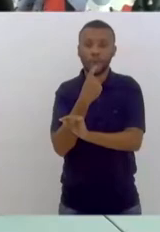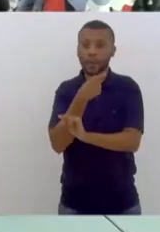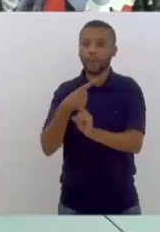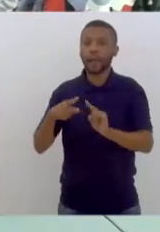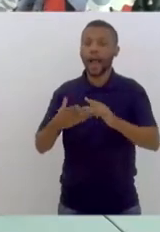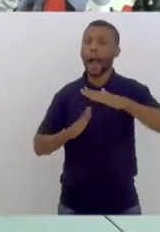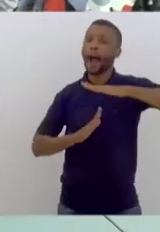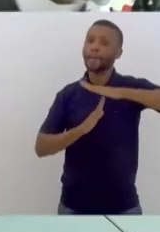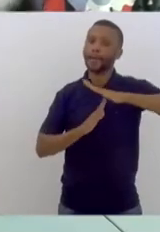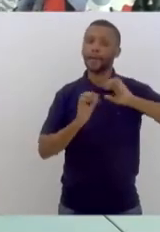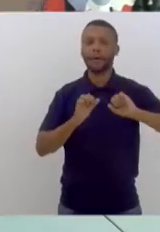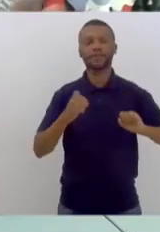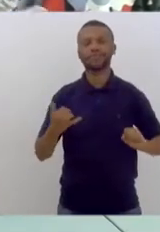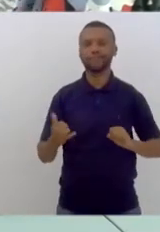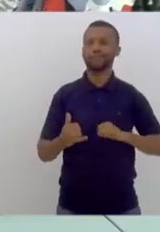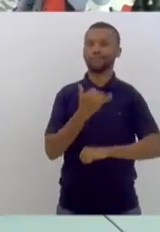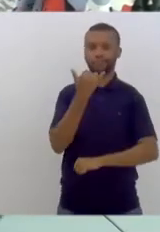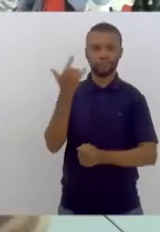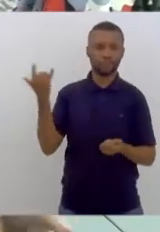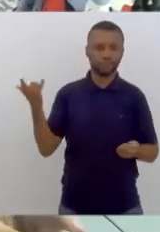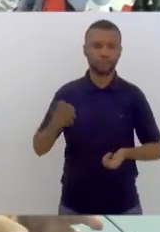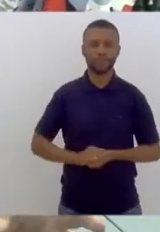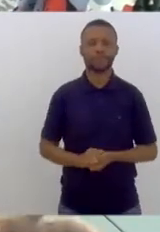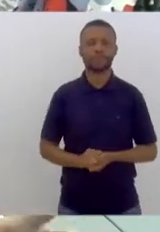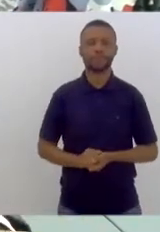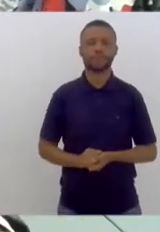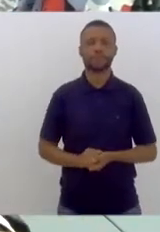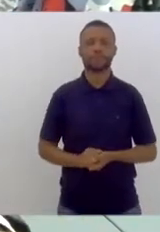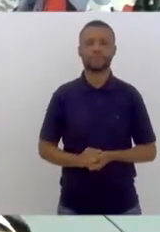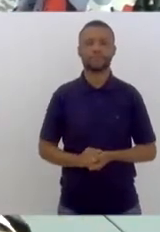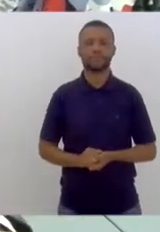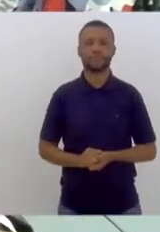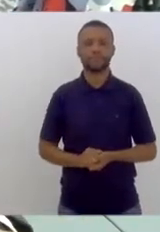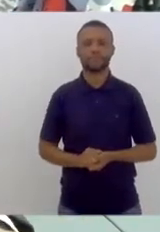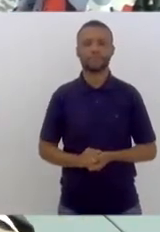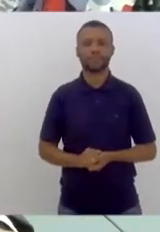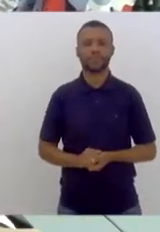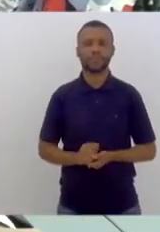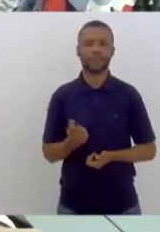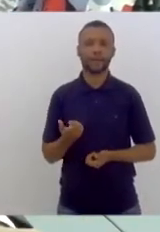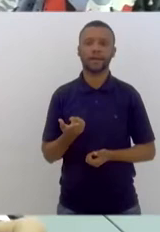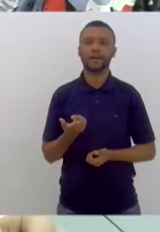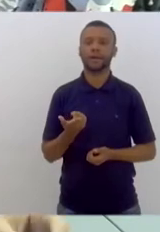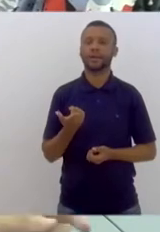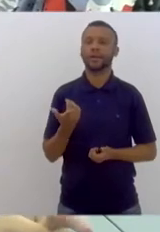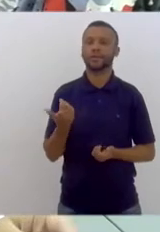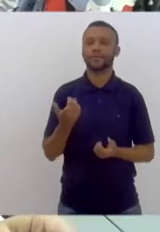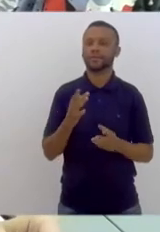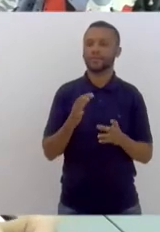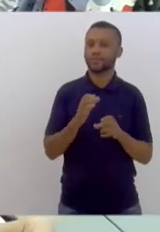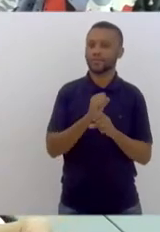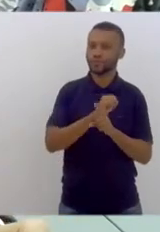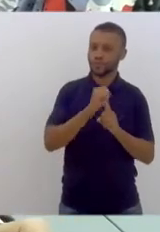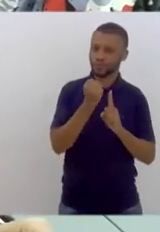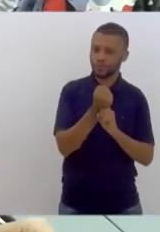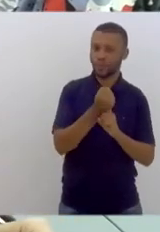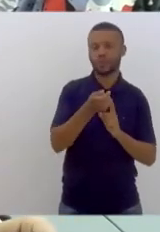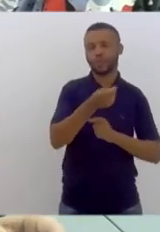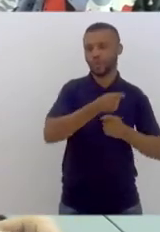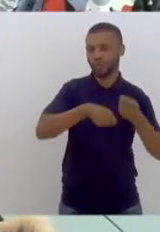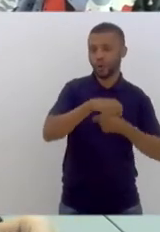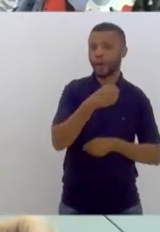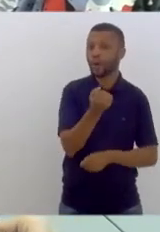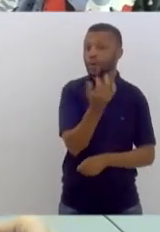enganar. Então, basicamente é isso, esses dois juntos. Dimensão socioeconômica, proporção de alunos com Auxílio Brasil. A